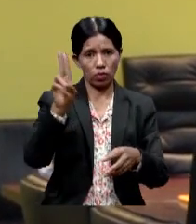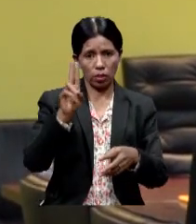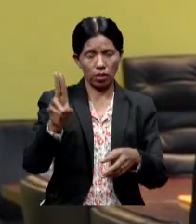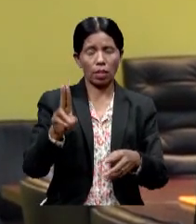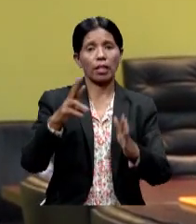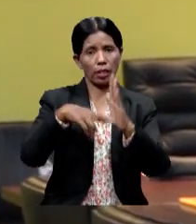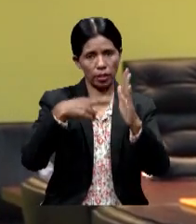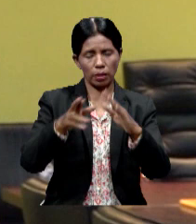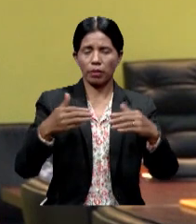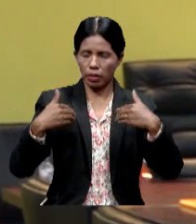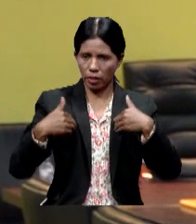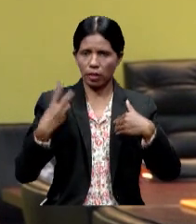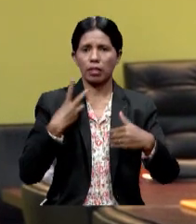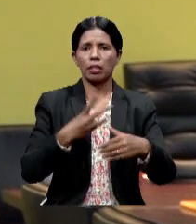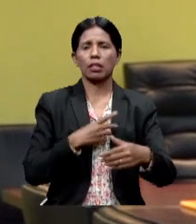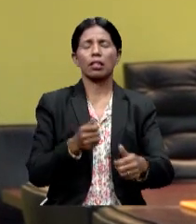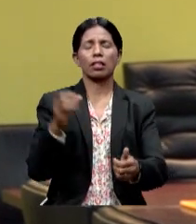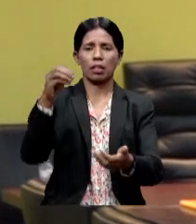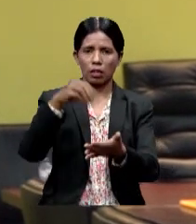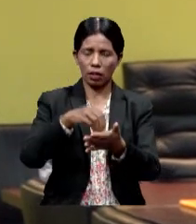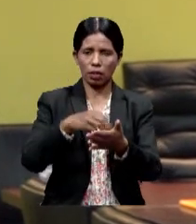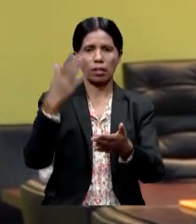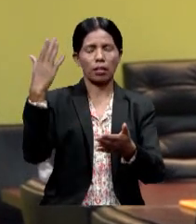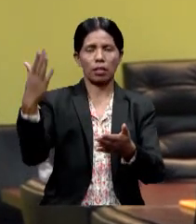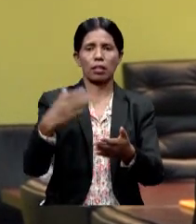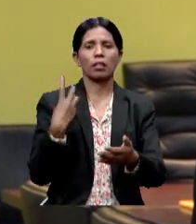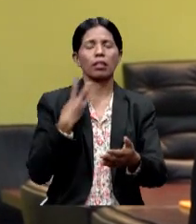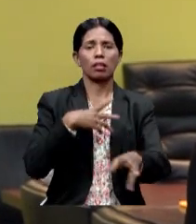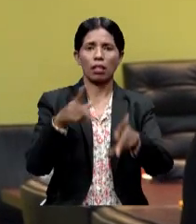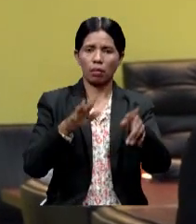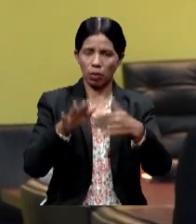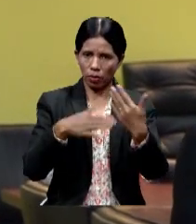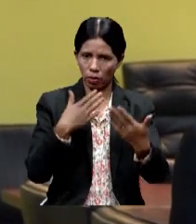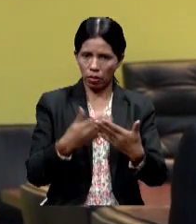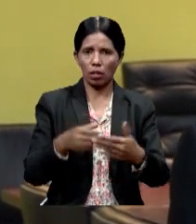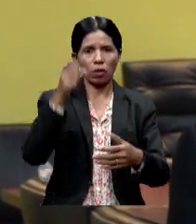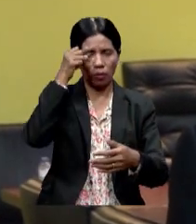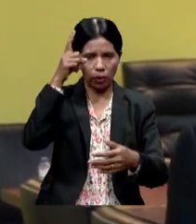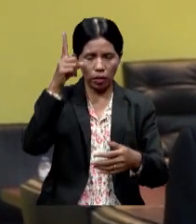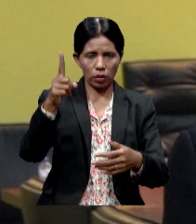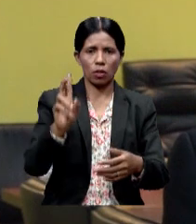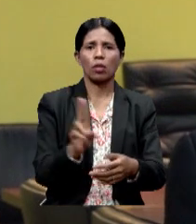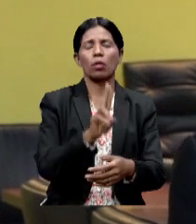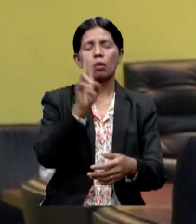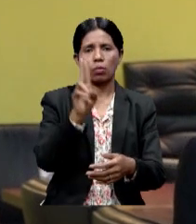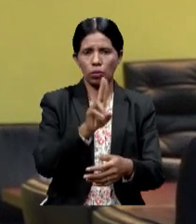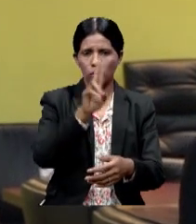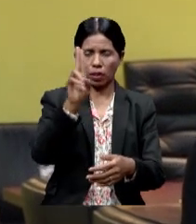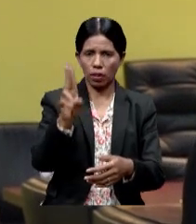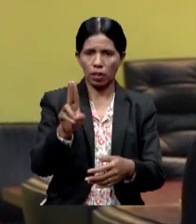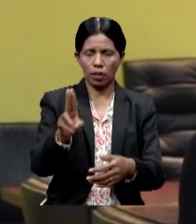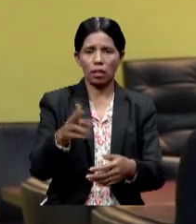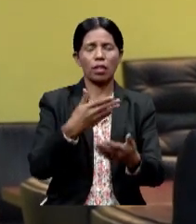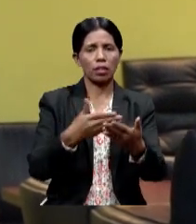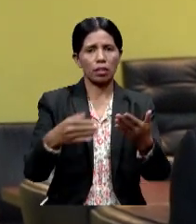ona existe ona e se ita se aplica ba ia krai prita ni comunidade sira compreende usa utiliza san